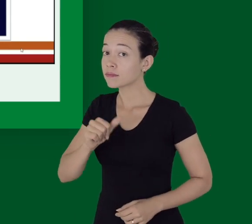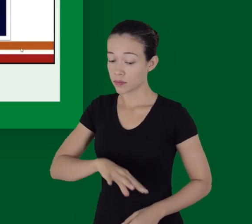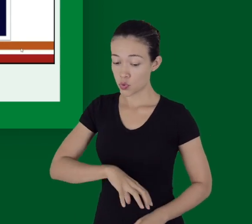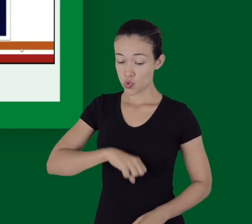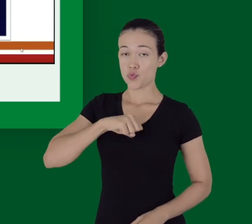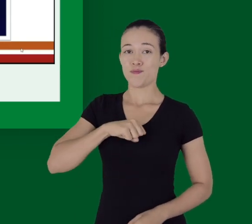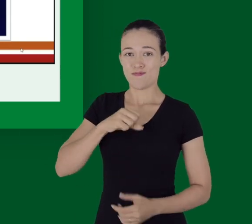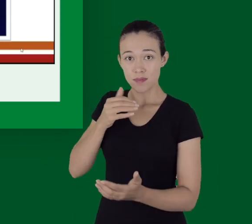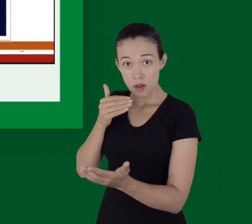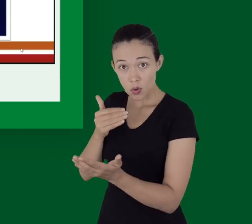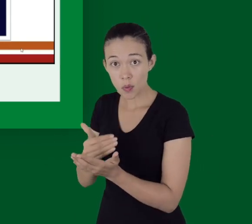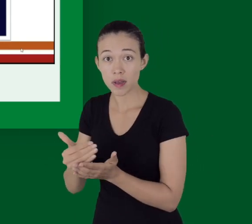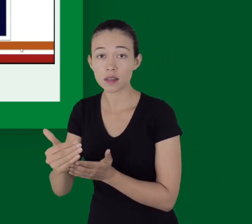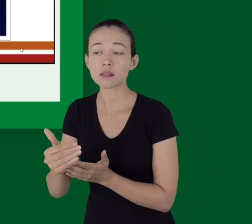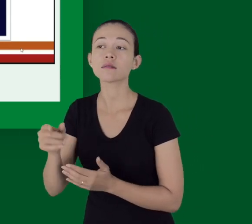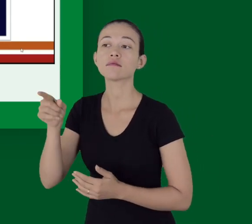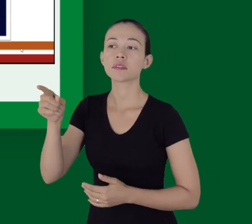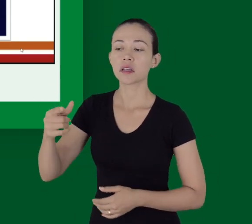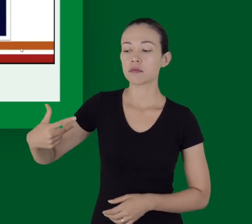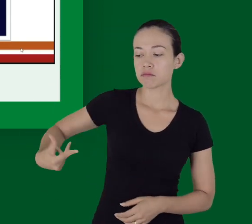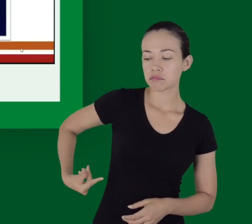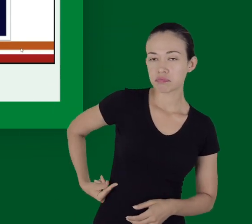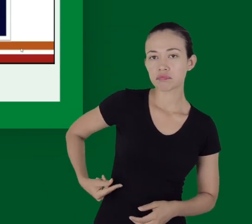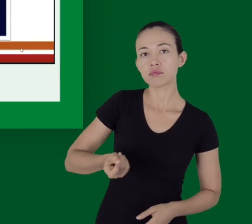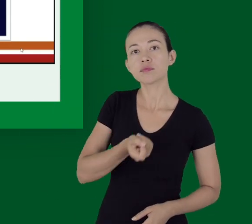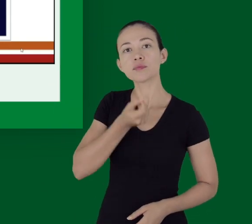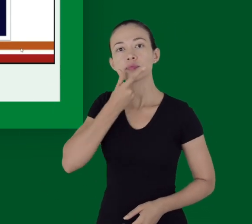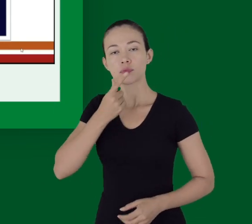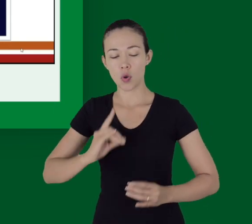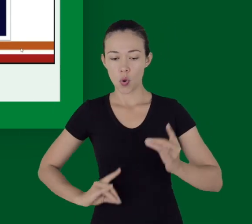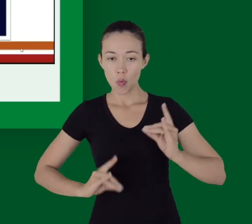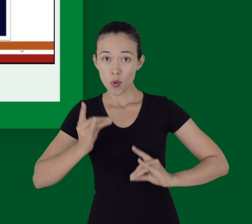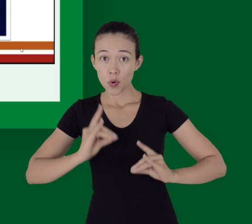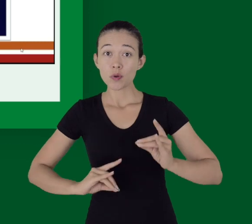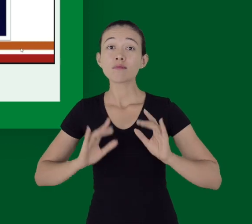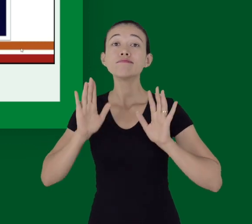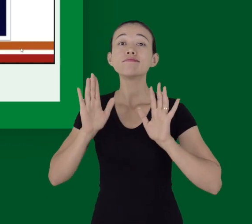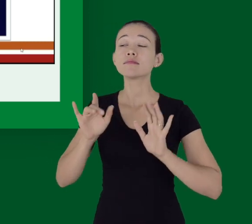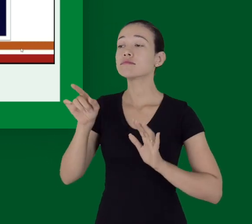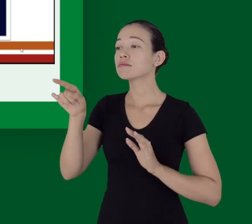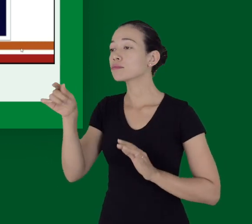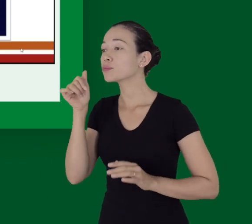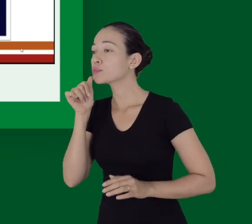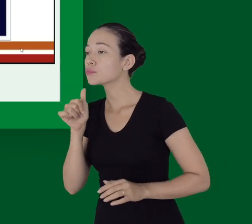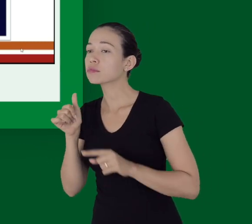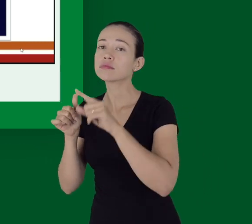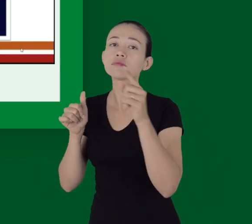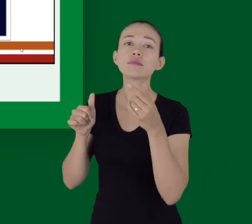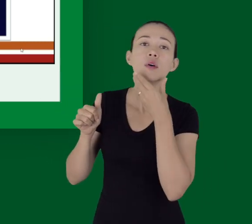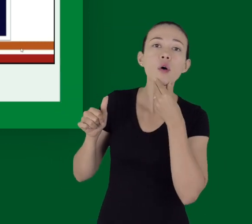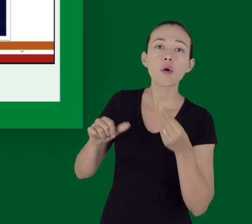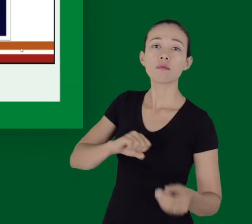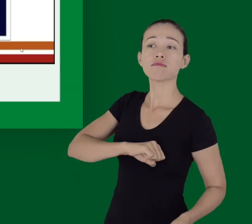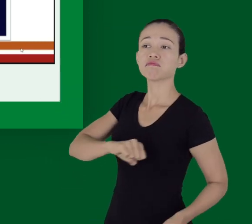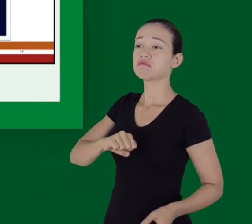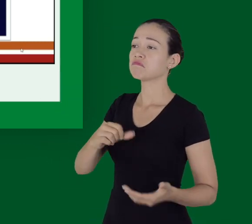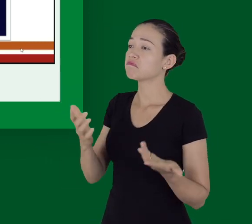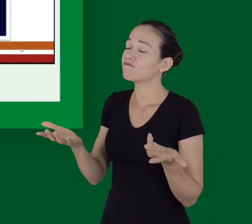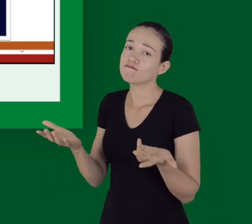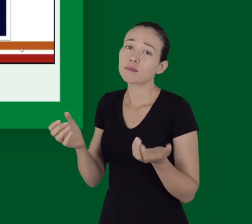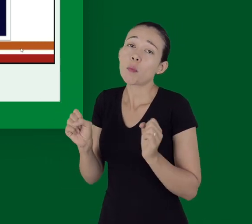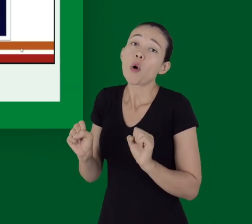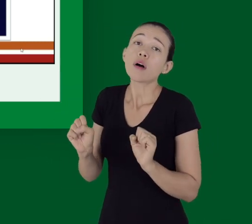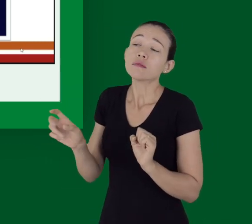que faça reposição hormonal, esse risco da mulher, ele se torna igual ao homem. Então, o homem e a mulher começam a infartar